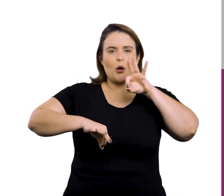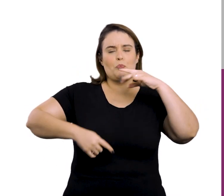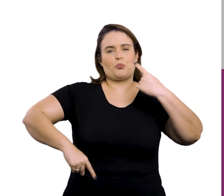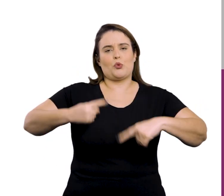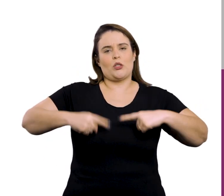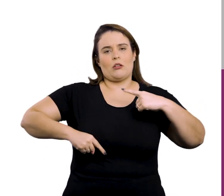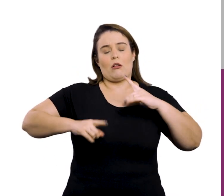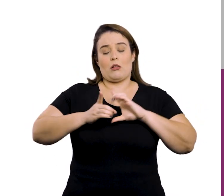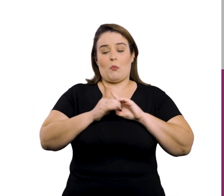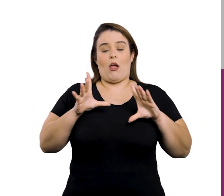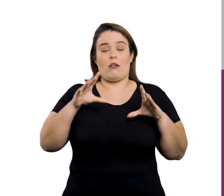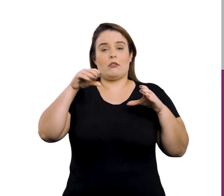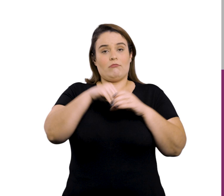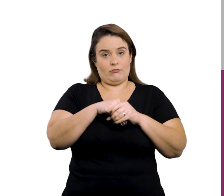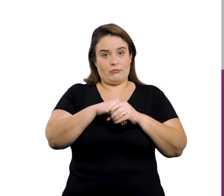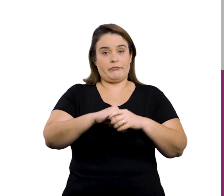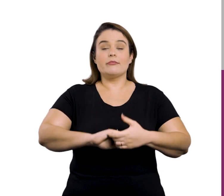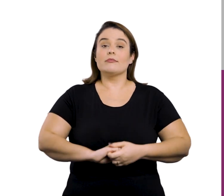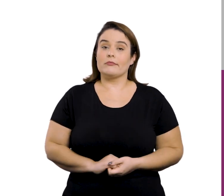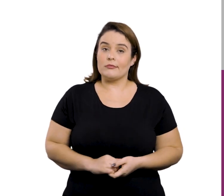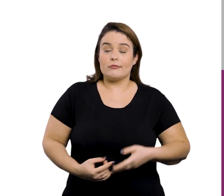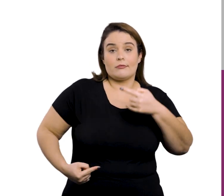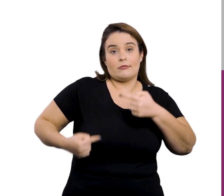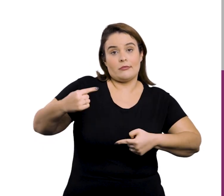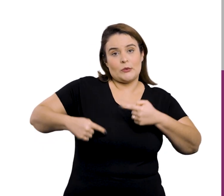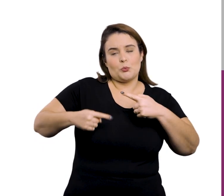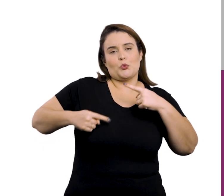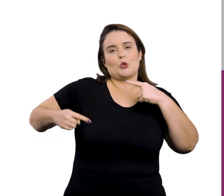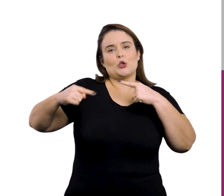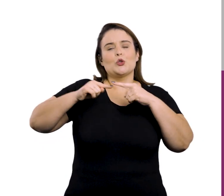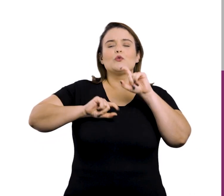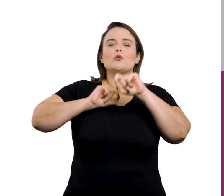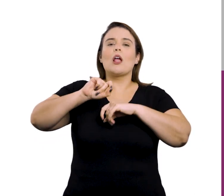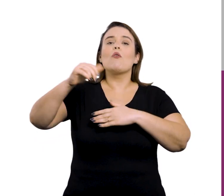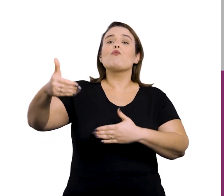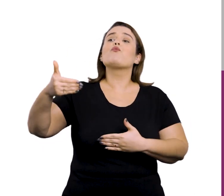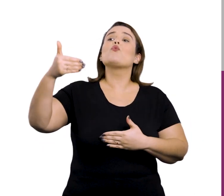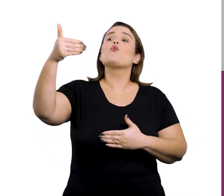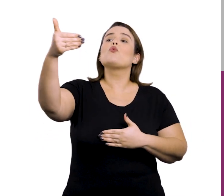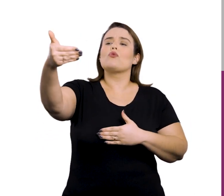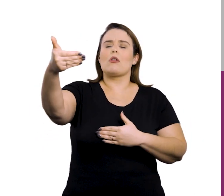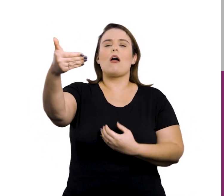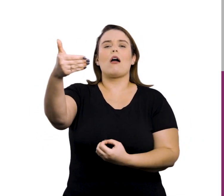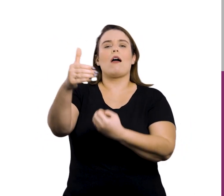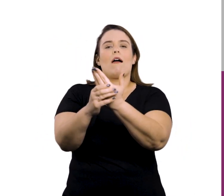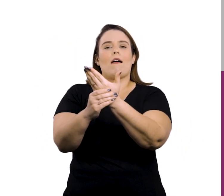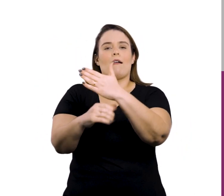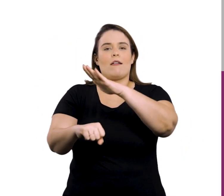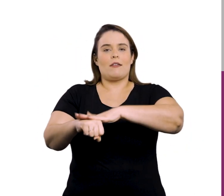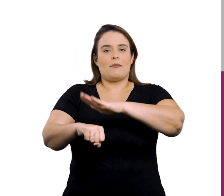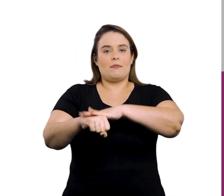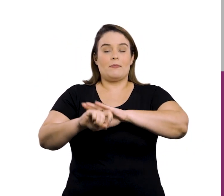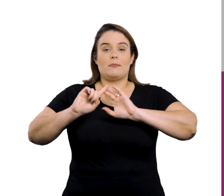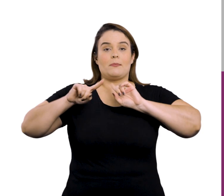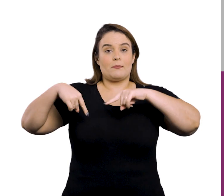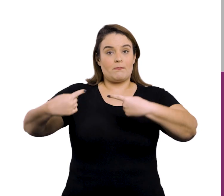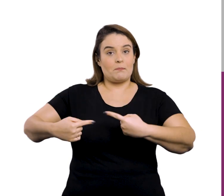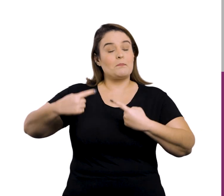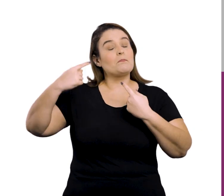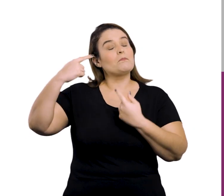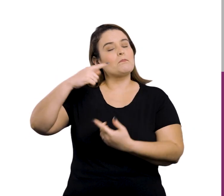projetos políticos em uma democracia. Essa disputa tem o objetivo de construir um futuro, e essa disputa